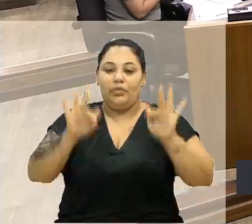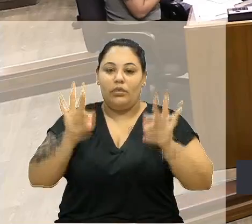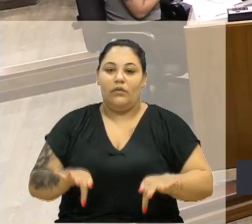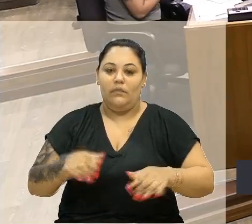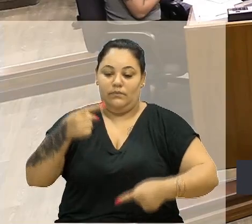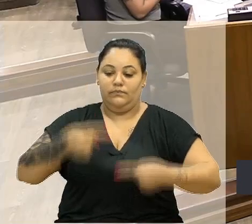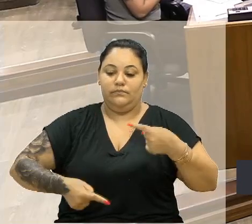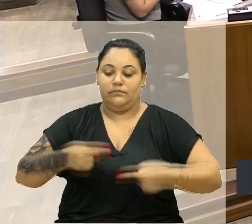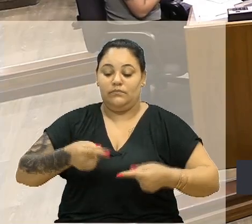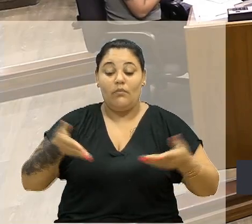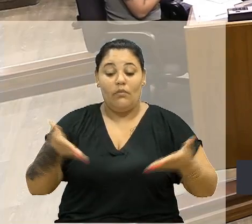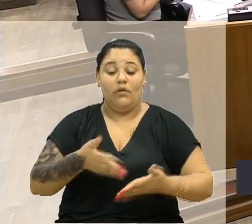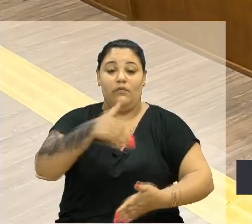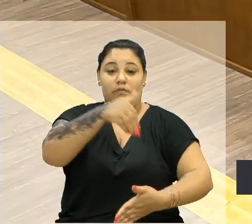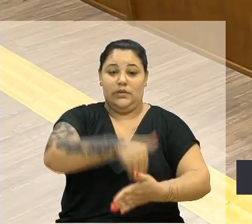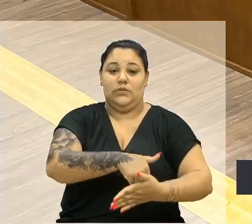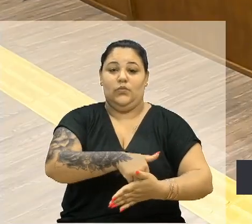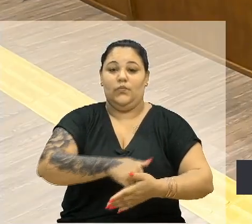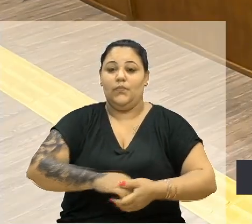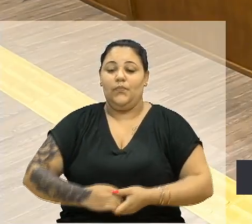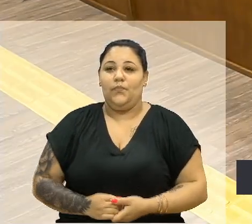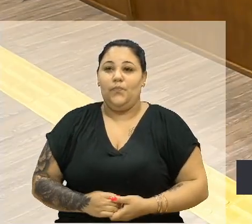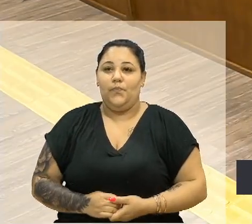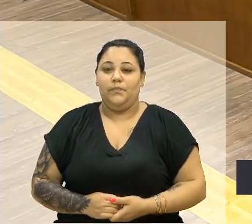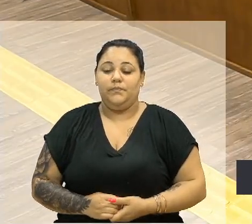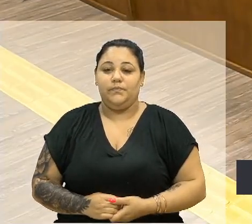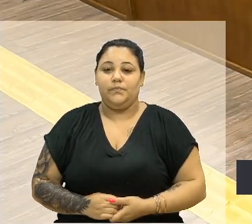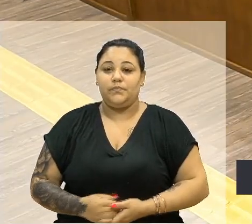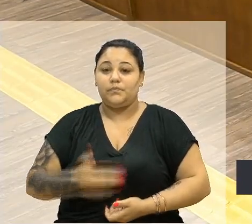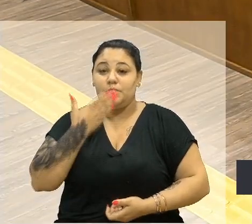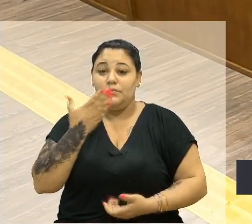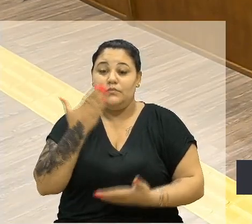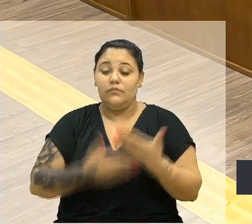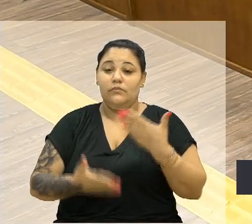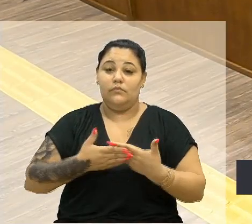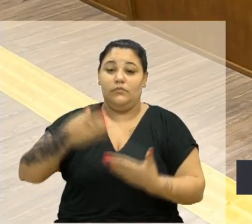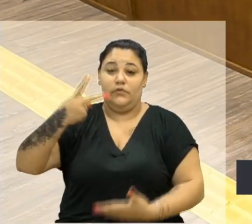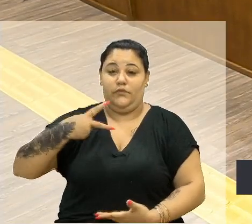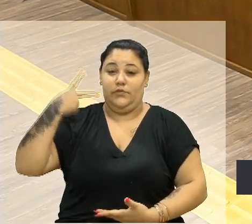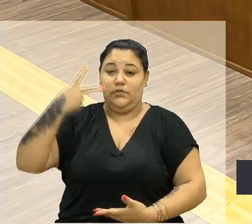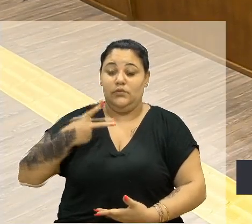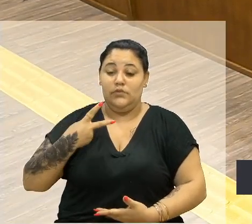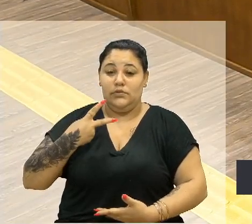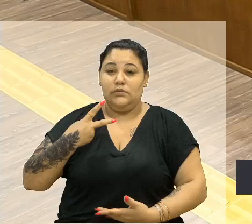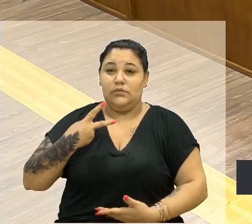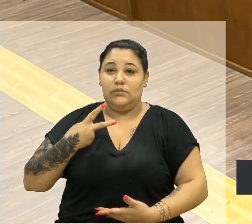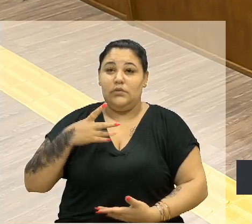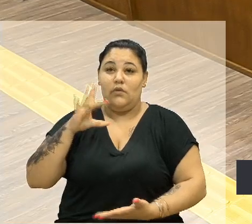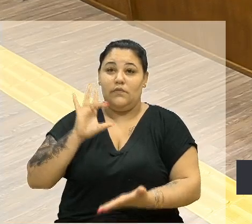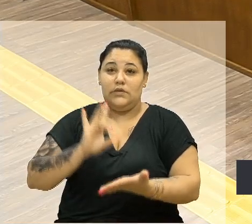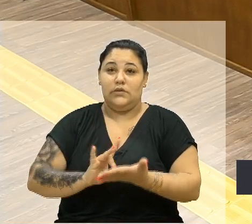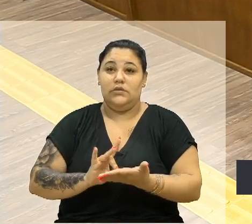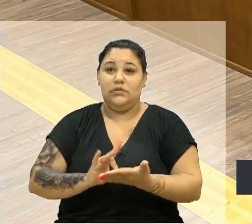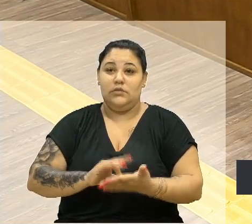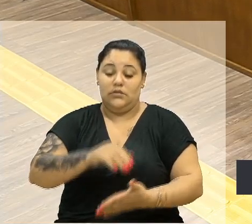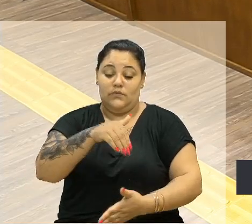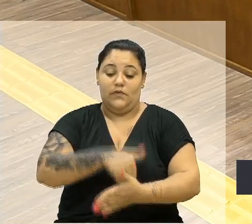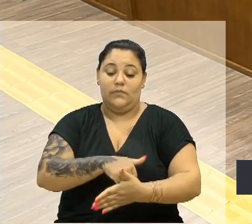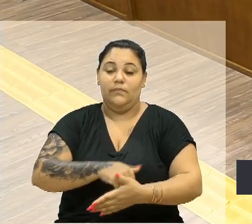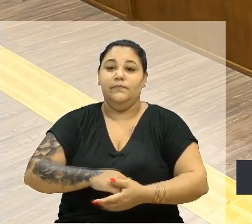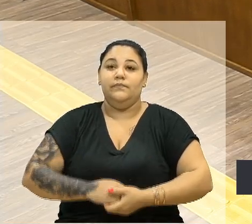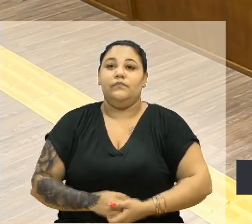discussão, em votação. Solicito, então, às vereadoras e vereadores que, a partir de agora, registrem os seus